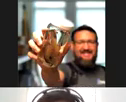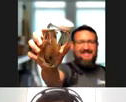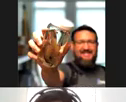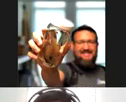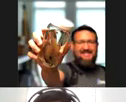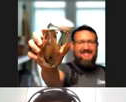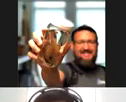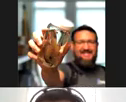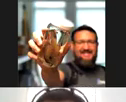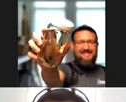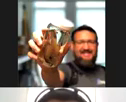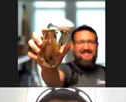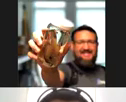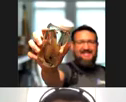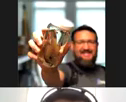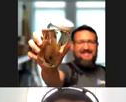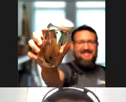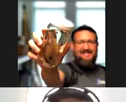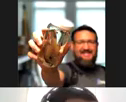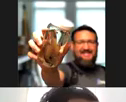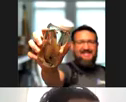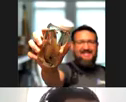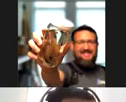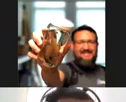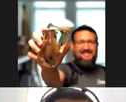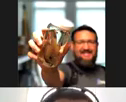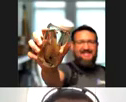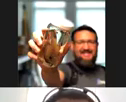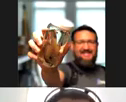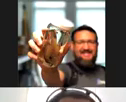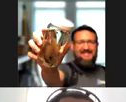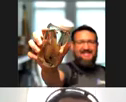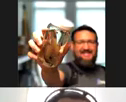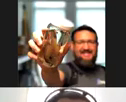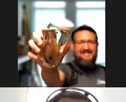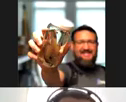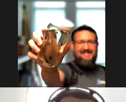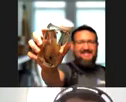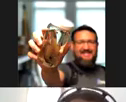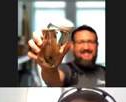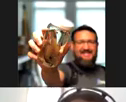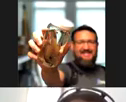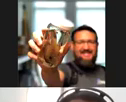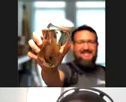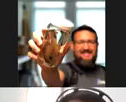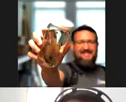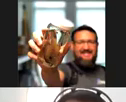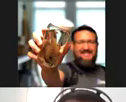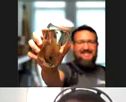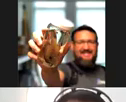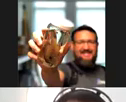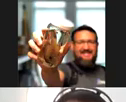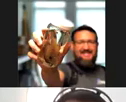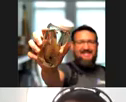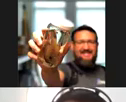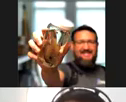E aí, só deixar aqui um exemplo, né, que foi o exemplo que eu fiz na minha tese, que eu investiguei o sucesso de invasão em um